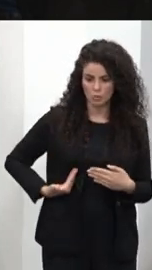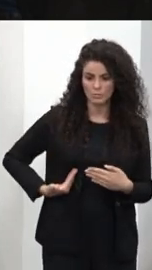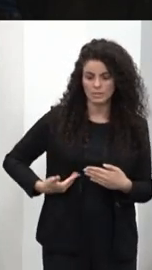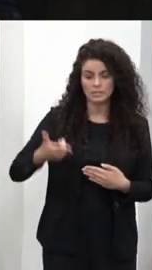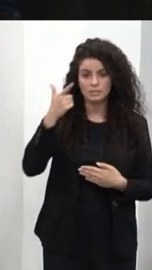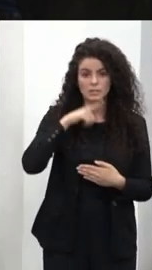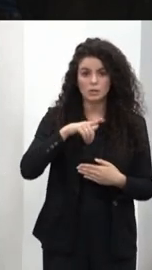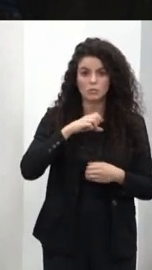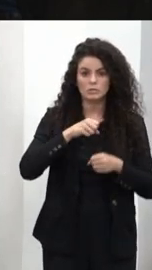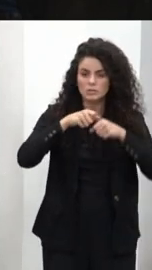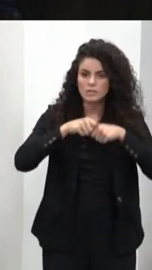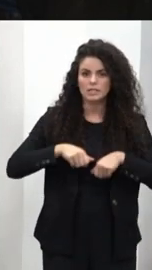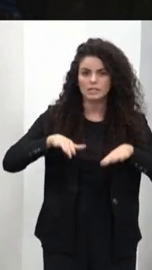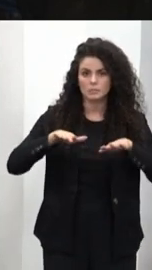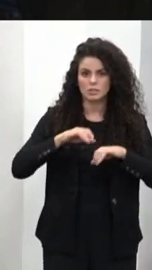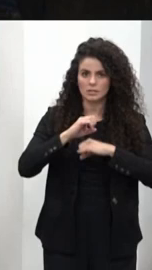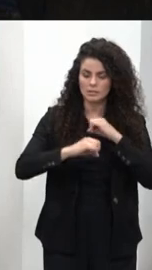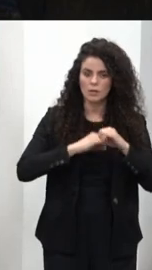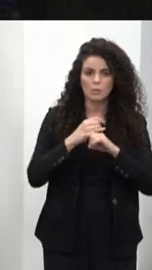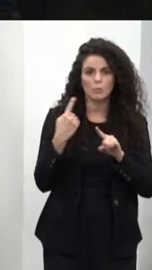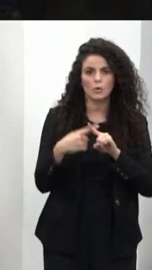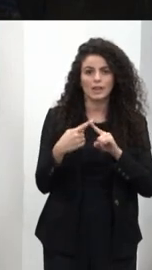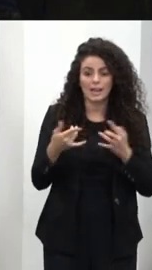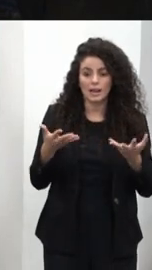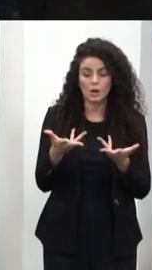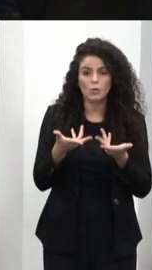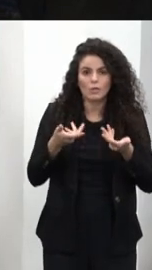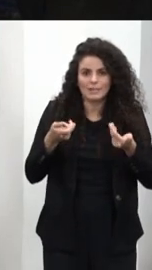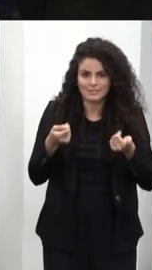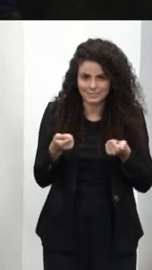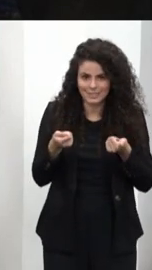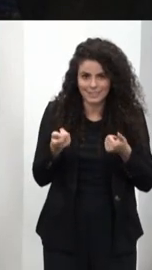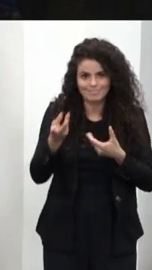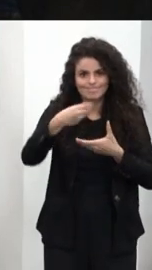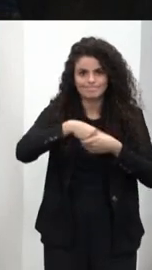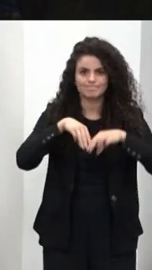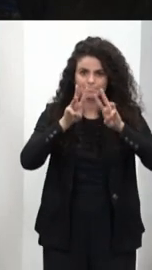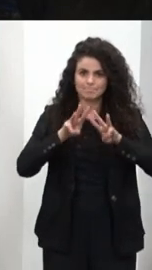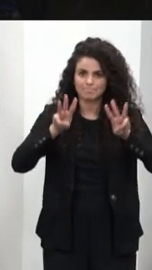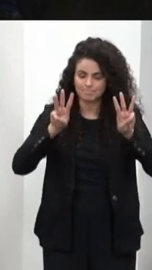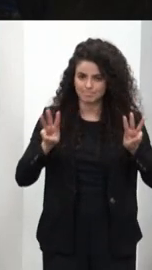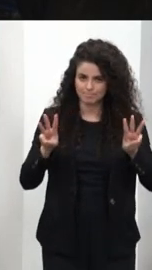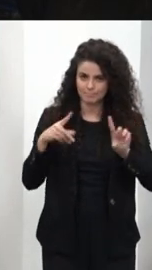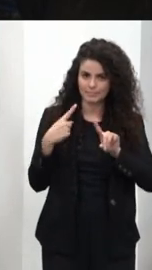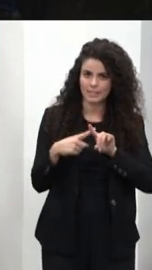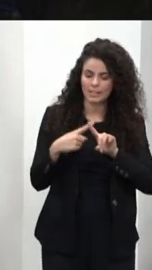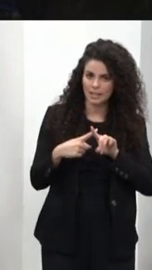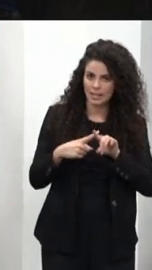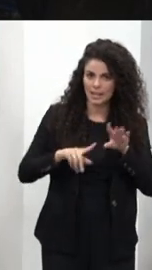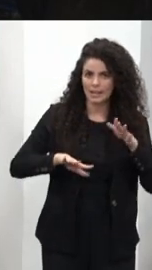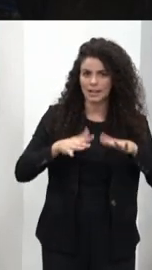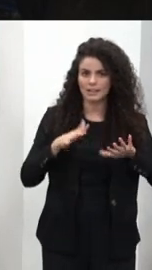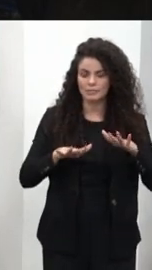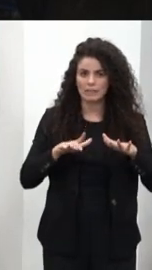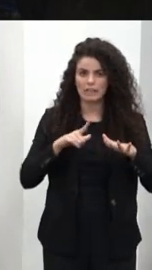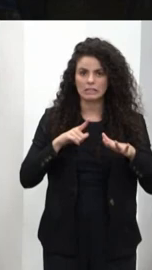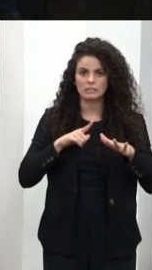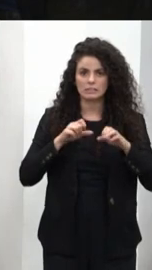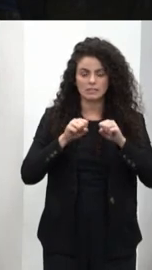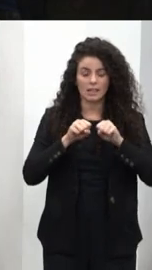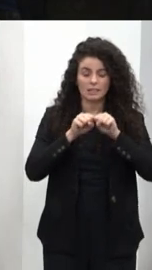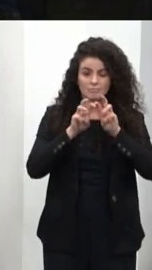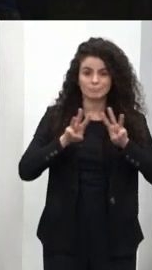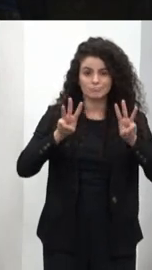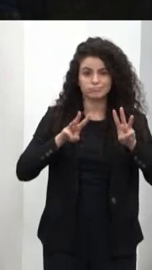aparecer é a qualidade da plataforma né muitas pessoas questionam isso e às vezes elas são sofrem interrupções não são tão legais